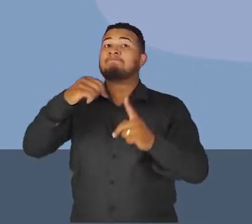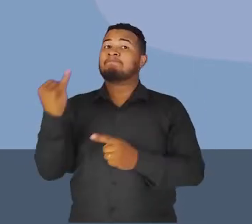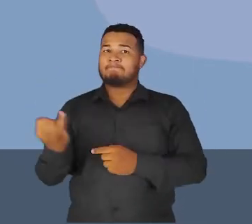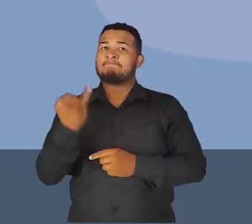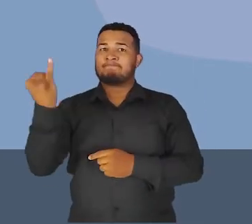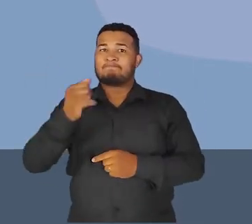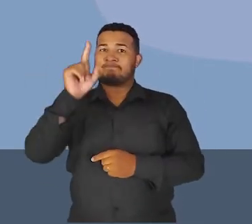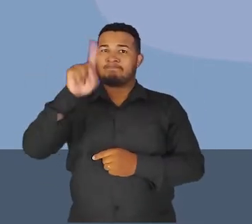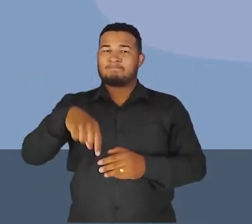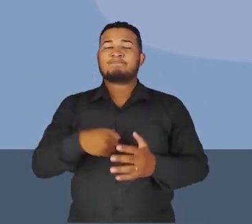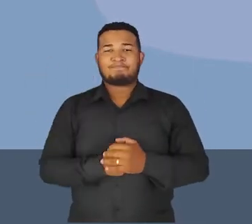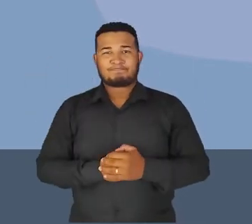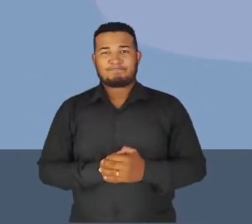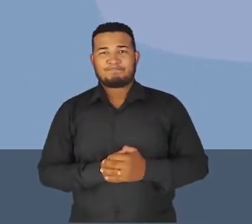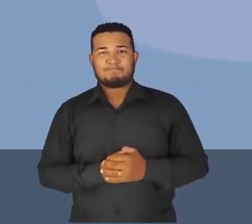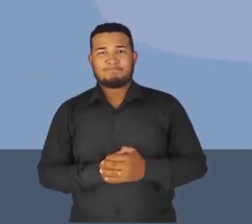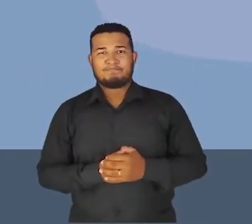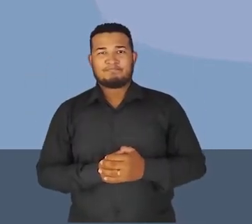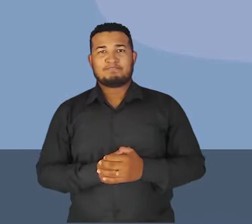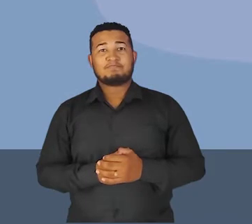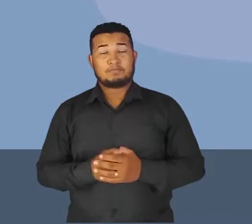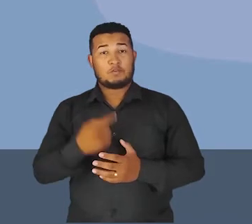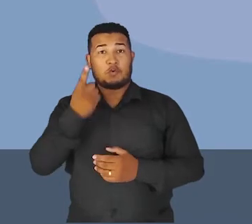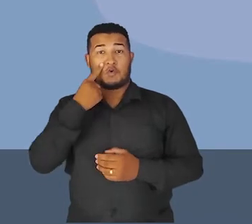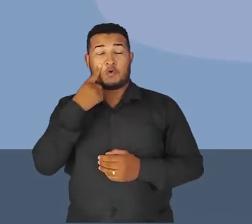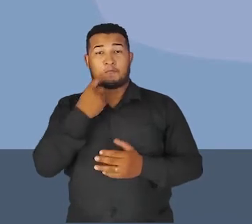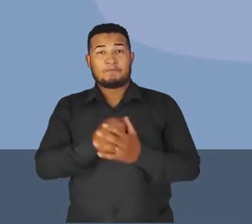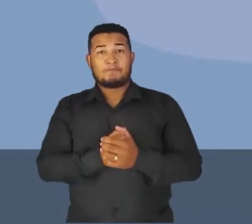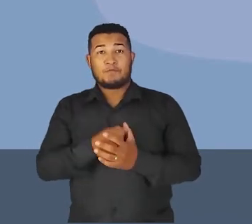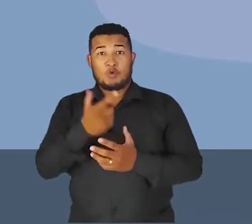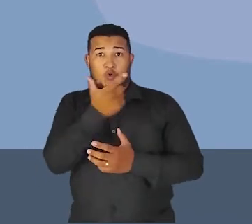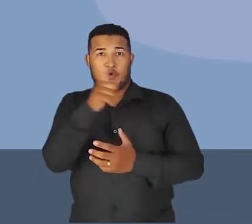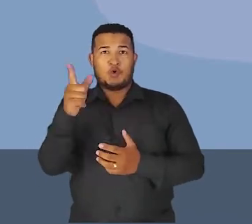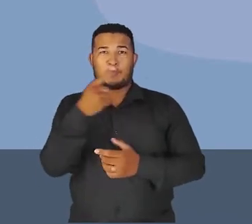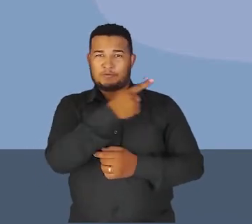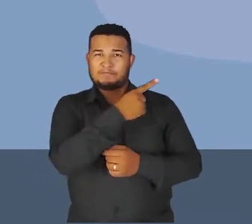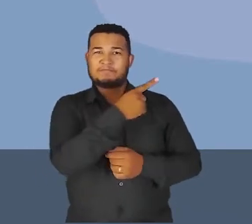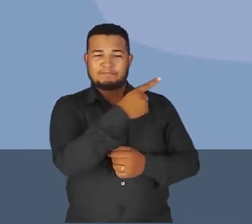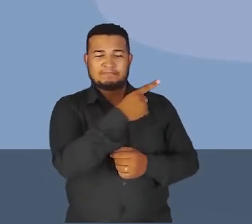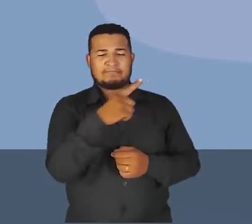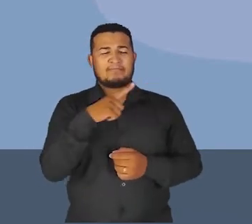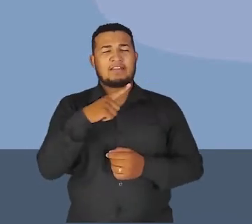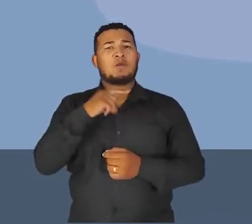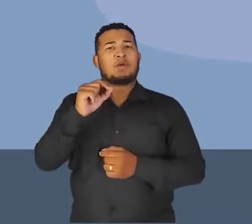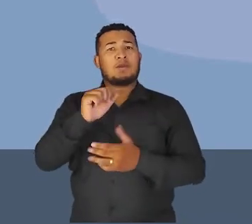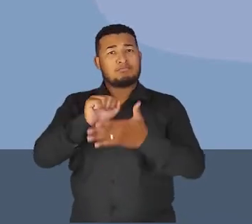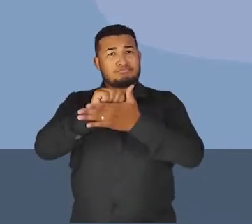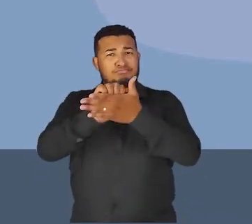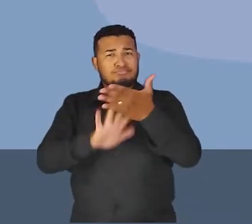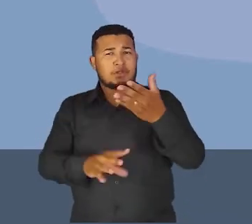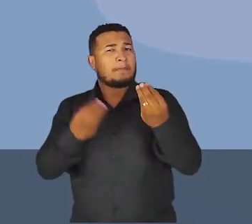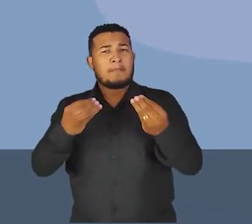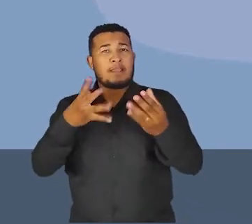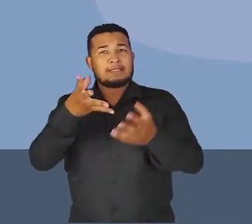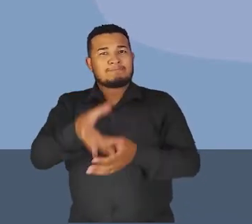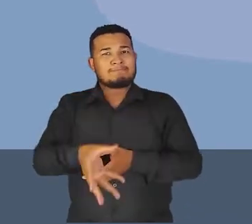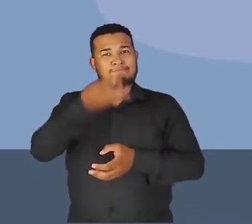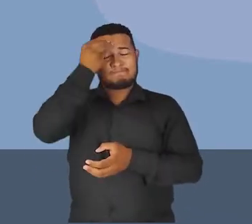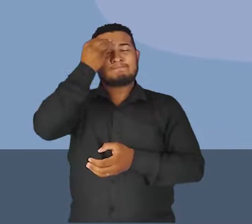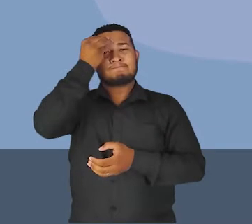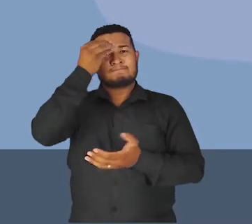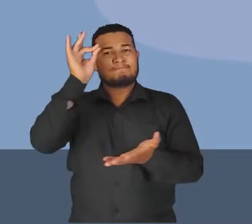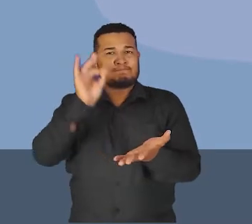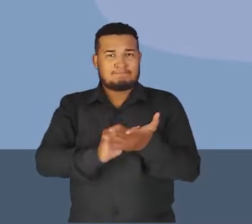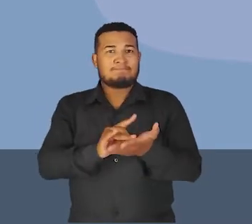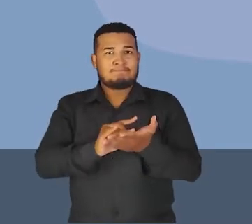trabalho. Seguindo, no próximo slide, nós temos ali um exercício para fundamentar,